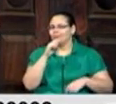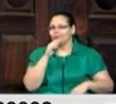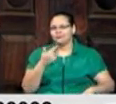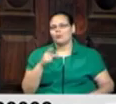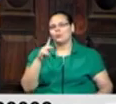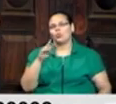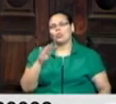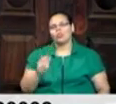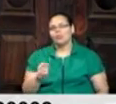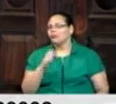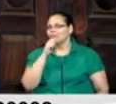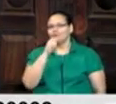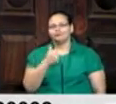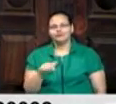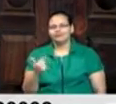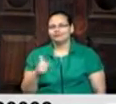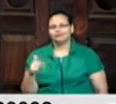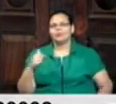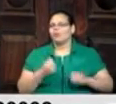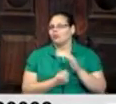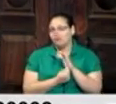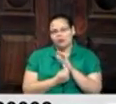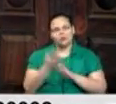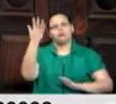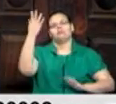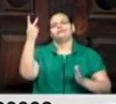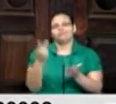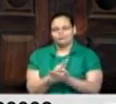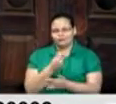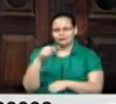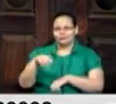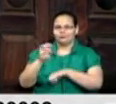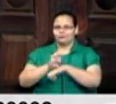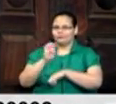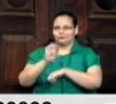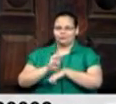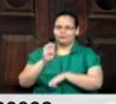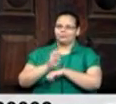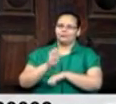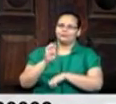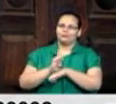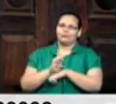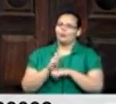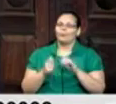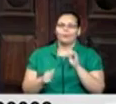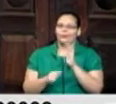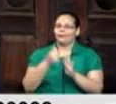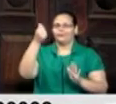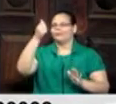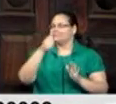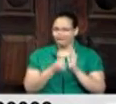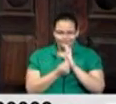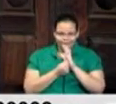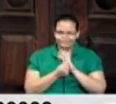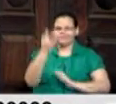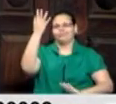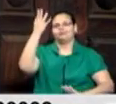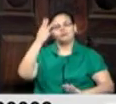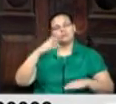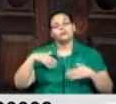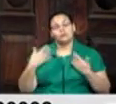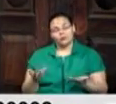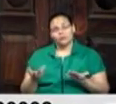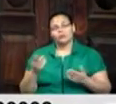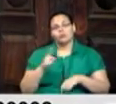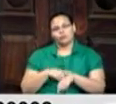cidadão. Isso acontece aos montes nesse estado, aos montes. Não é uma vez só, não, acontece aos montes. A partir